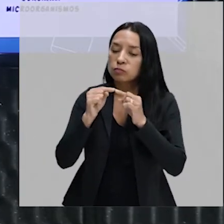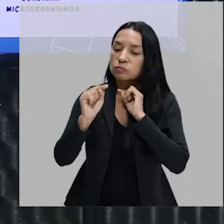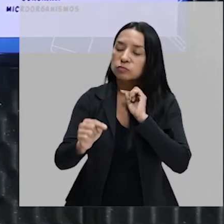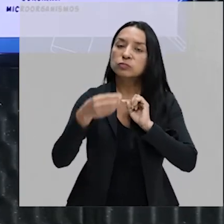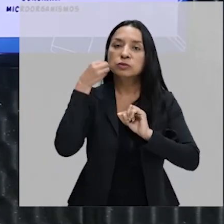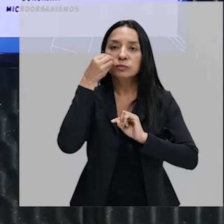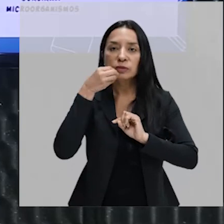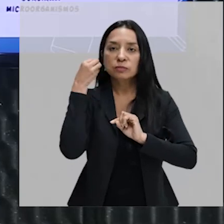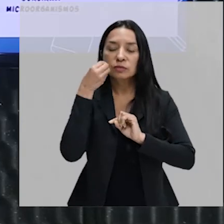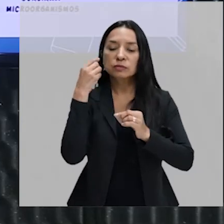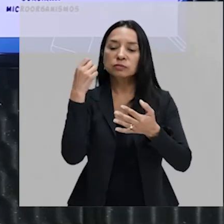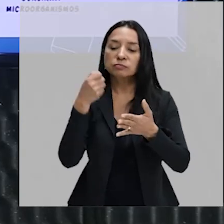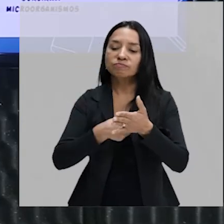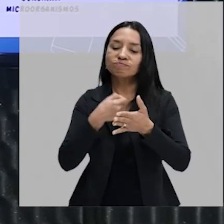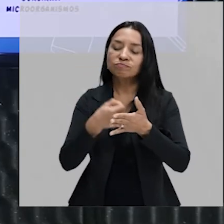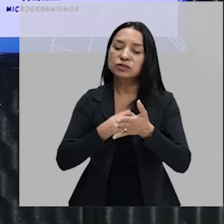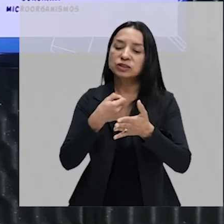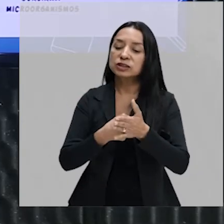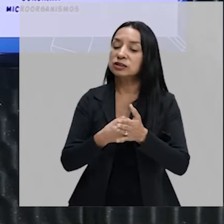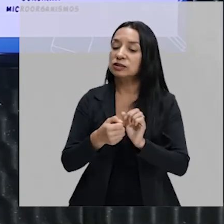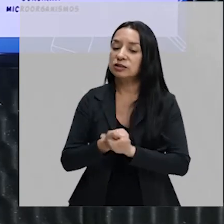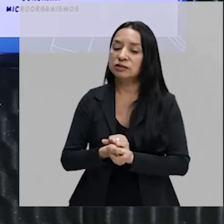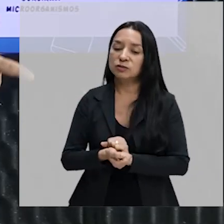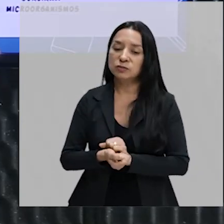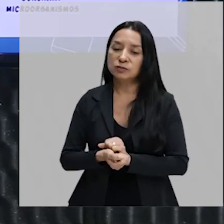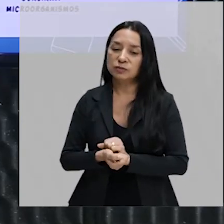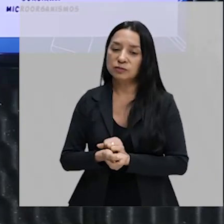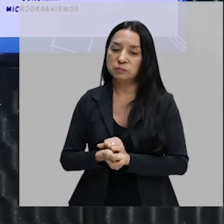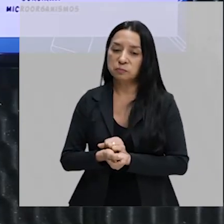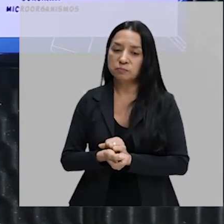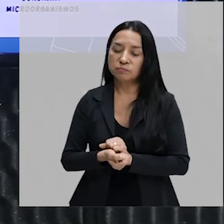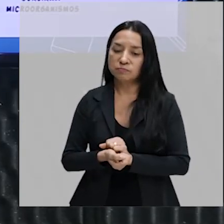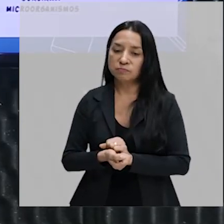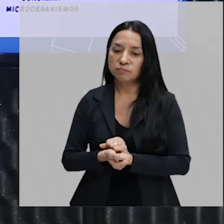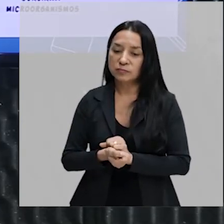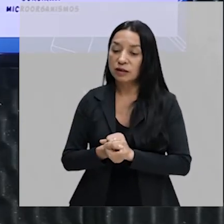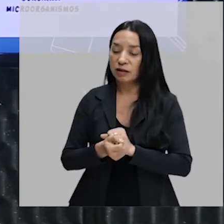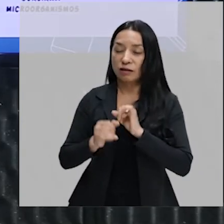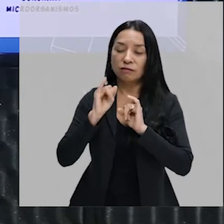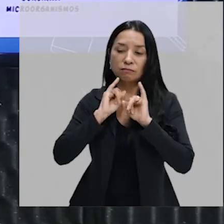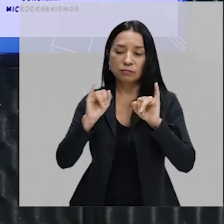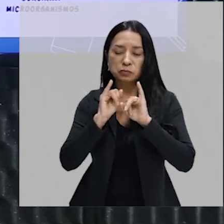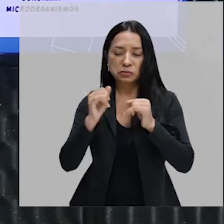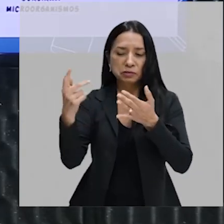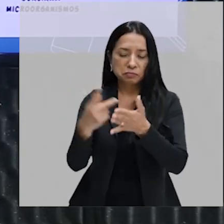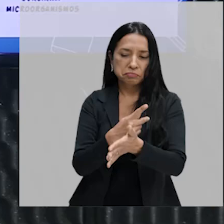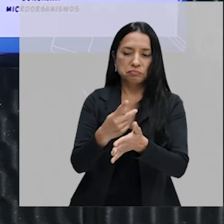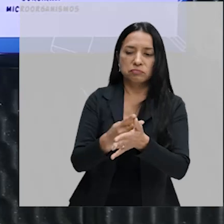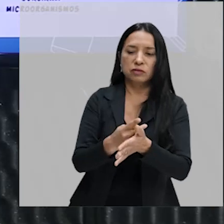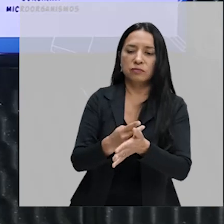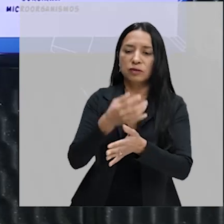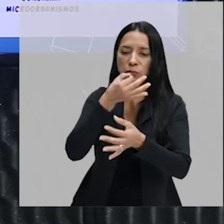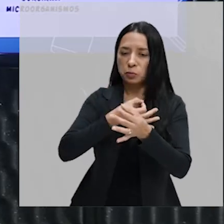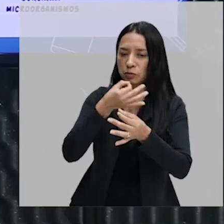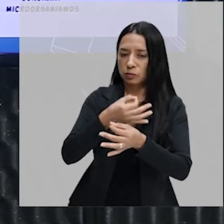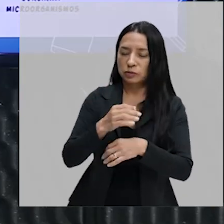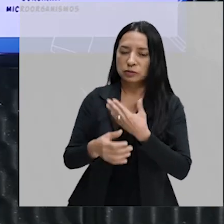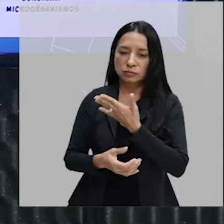contra-experimento para tentar derrubar por terra os argumentos do Needham. O que o Spallanzani fez?